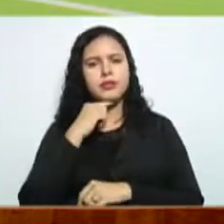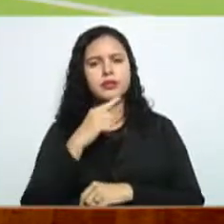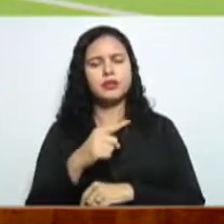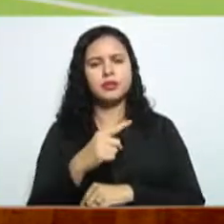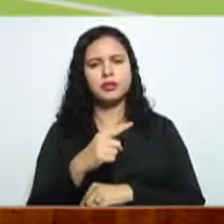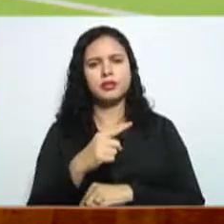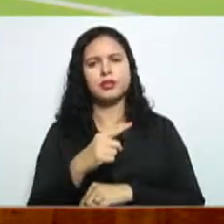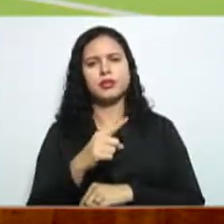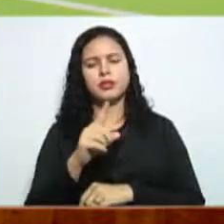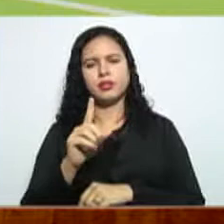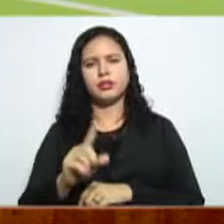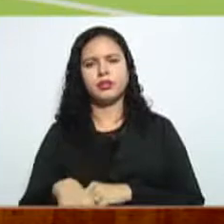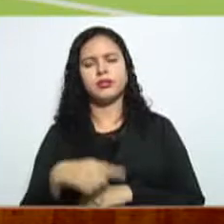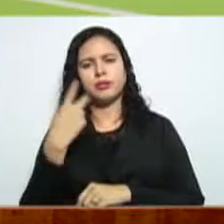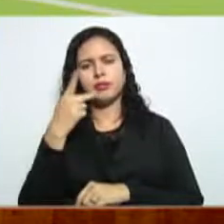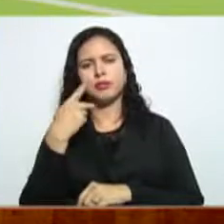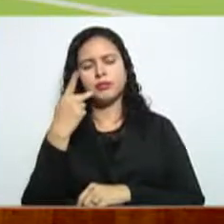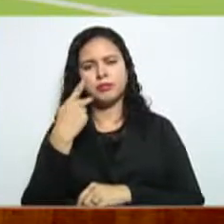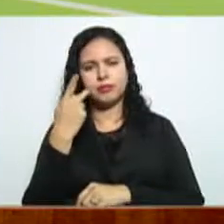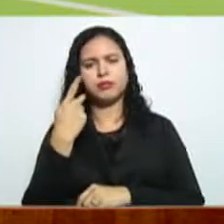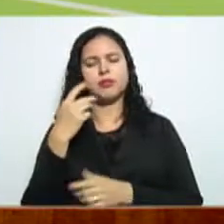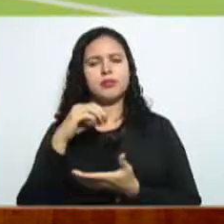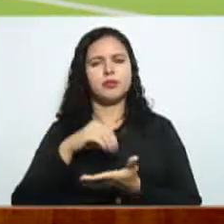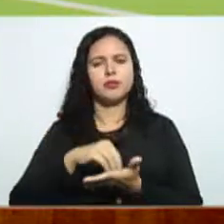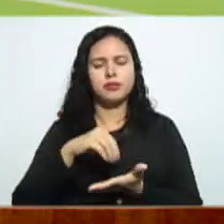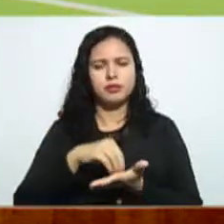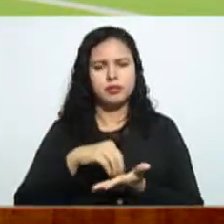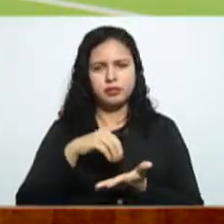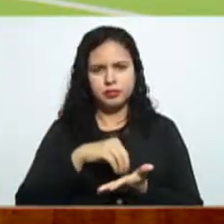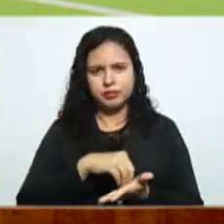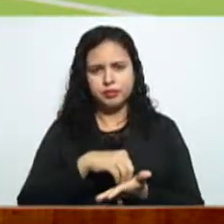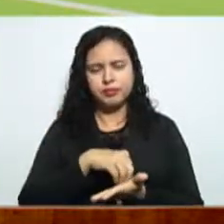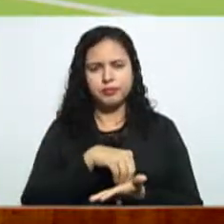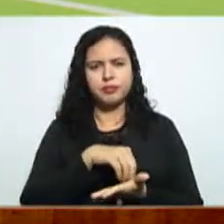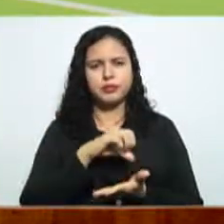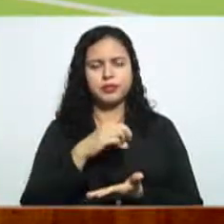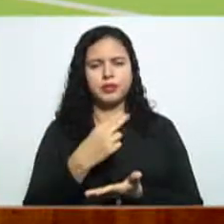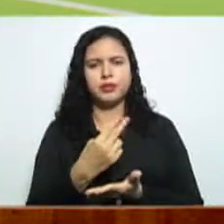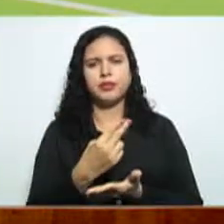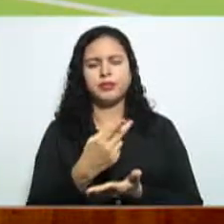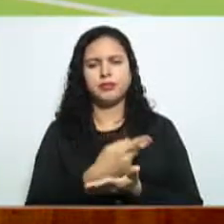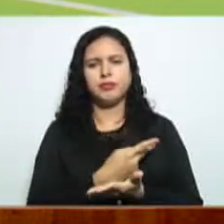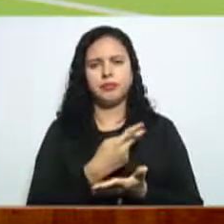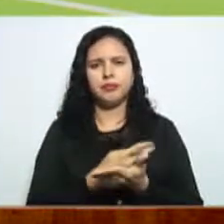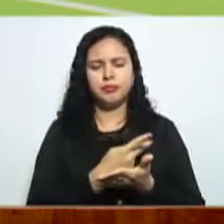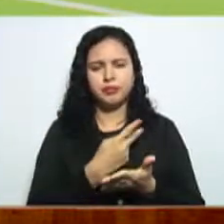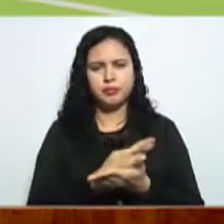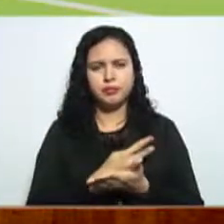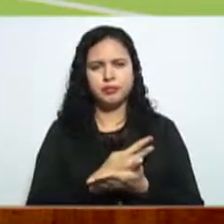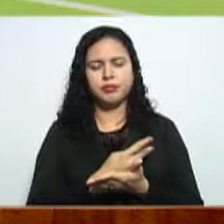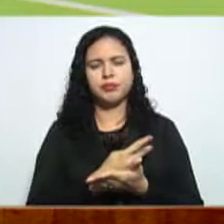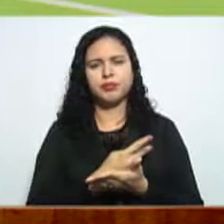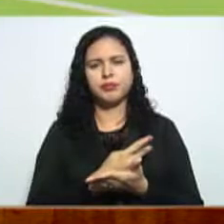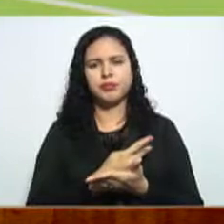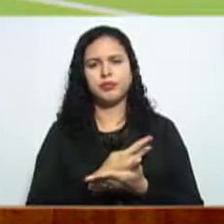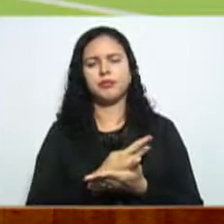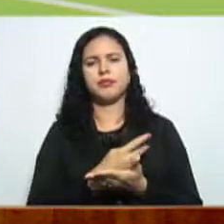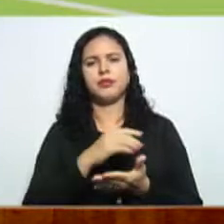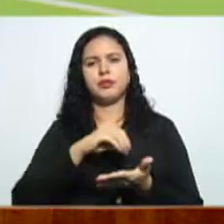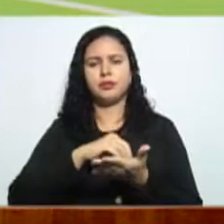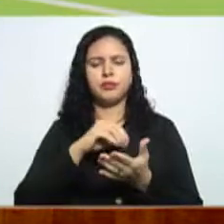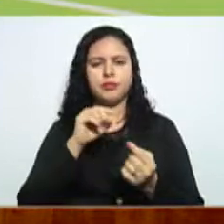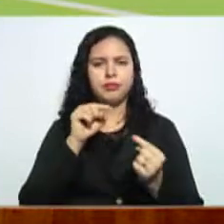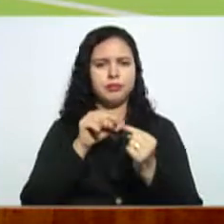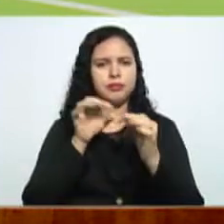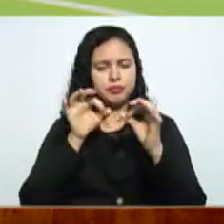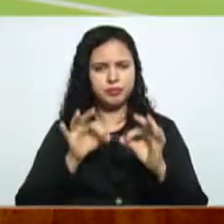porque talvez esteja alguma política pública falhando ou está equivocada, né? Não está sendo bem aplicada, enfim.